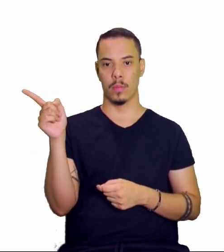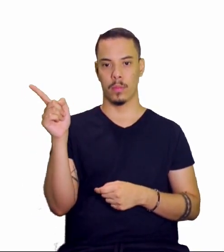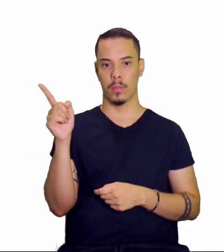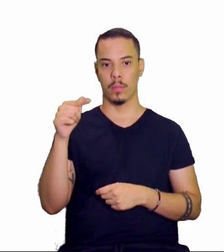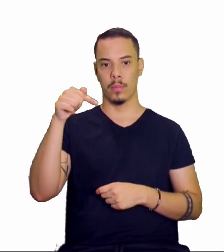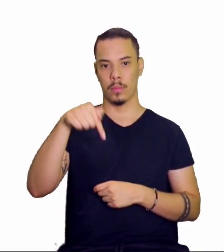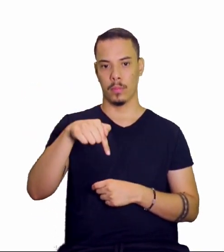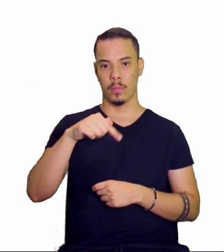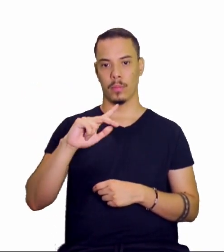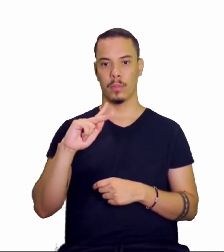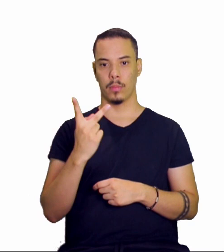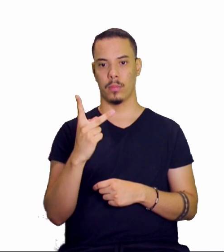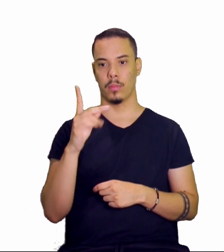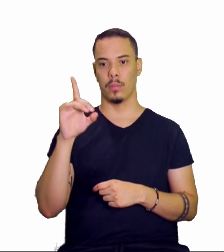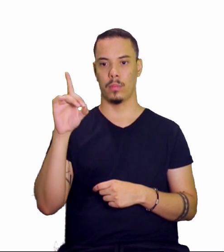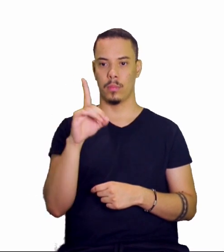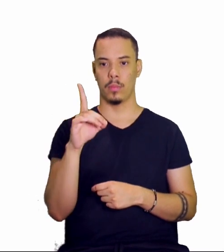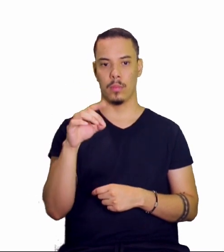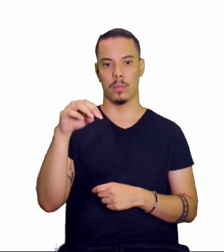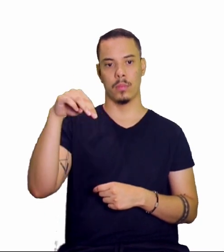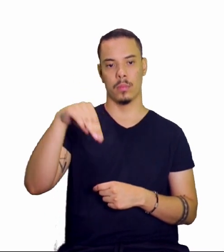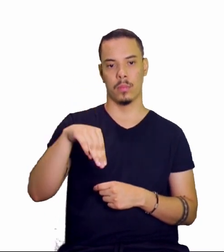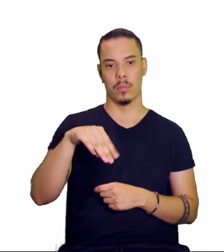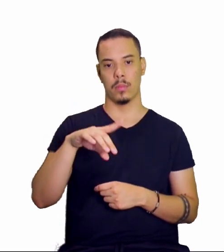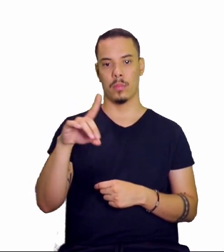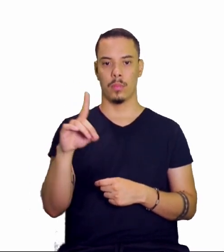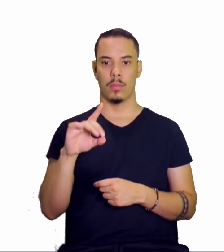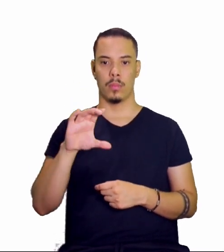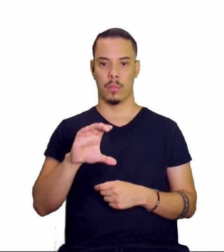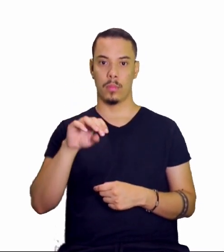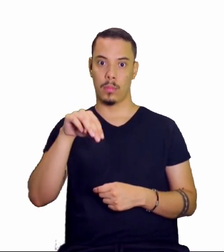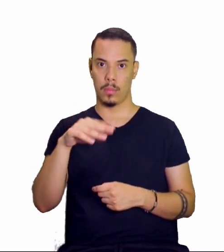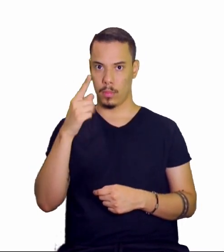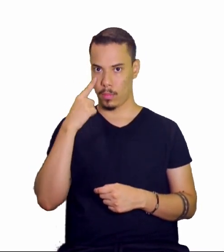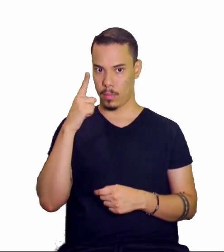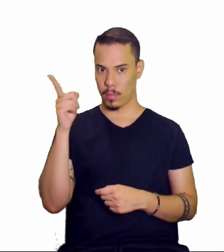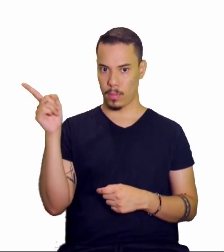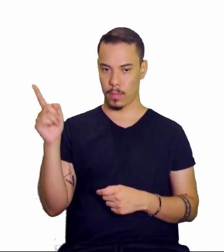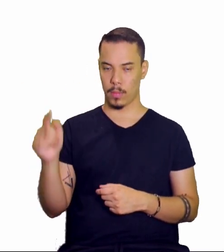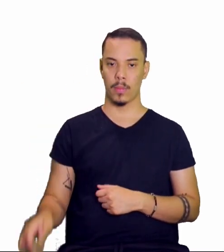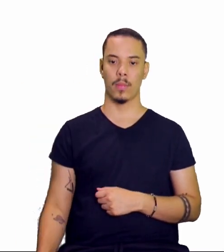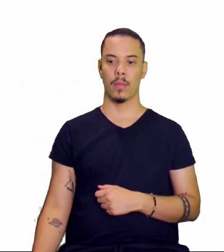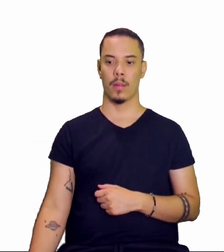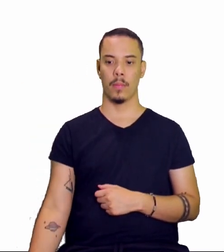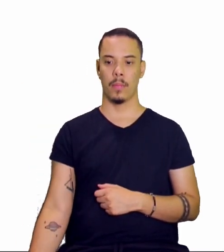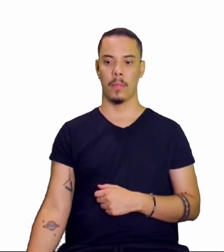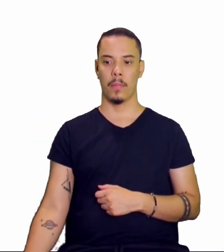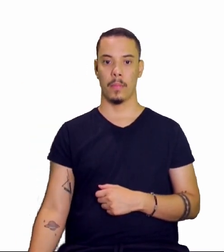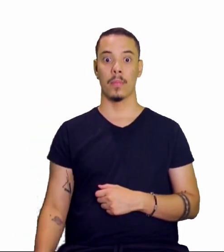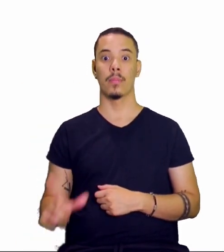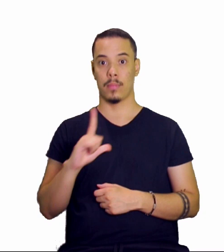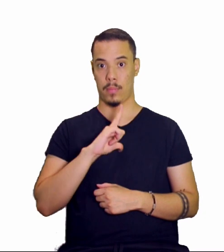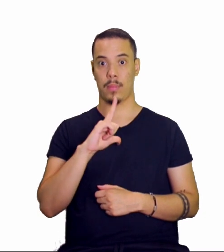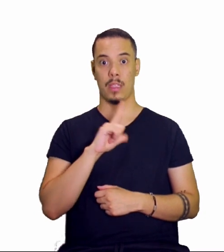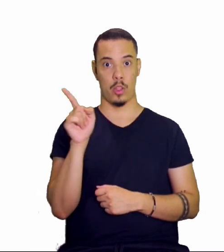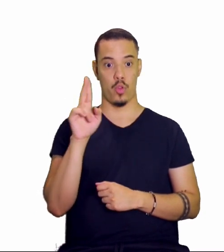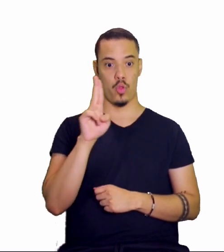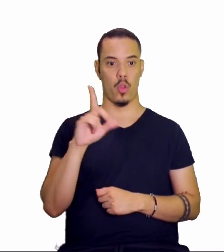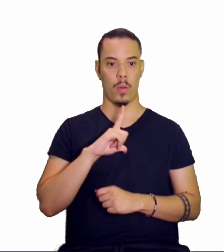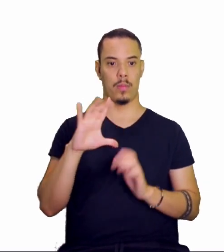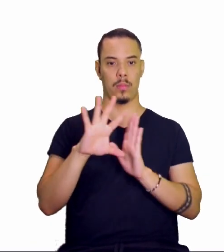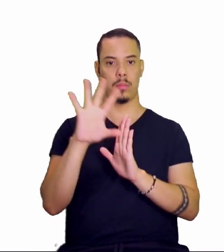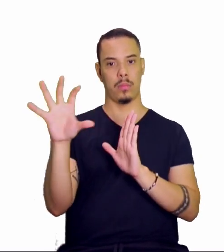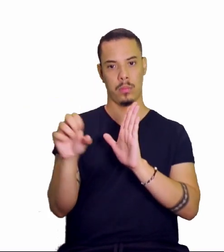ali. Decímetro, centímetro e milímetro. Vamos representar, isso ali é o nome. Agora nós vamos representar com um símbolo específico. Olha